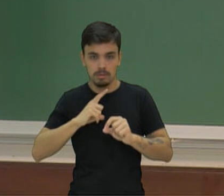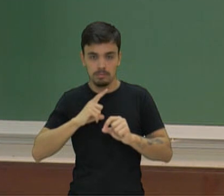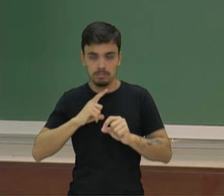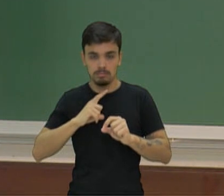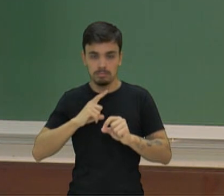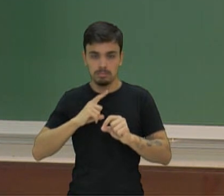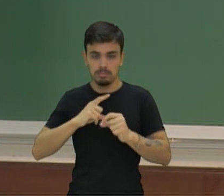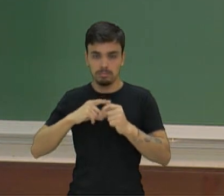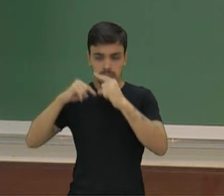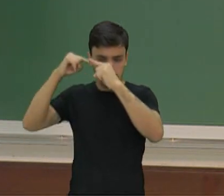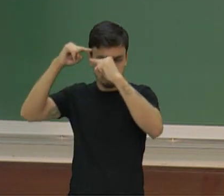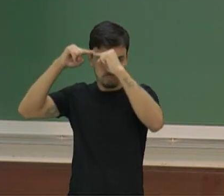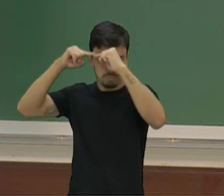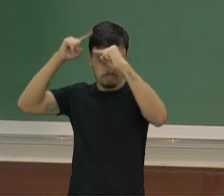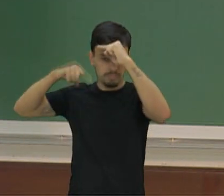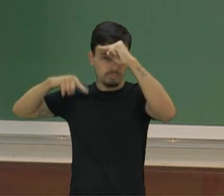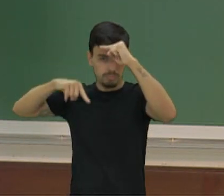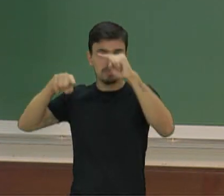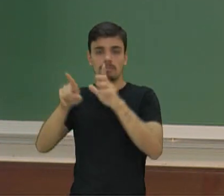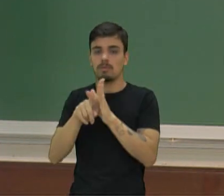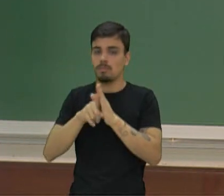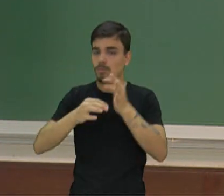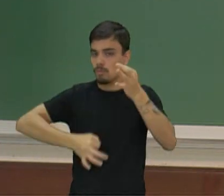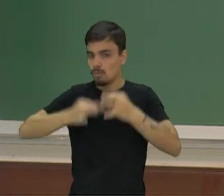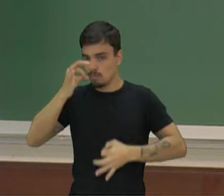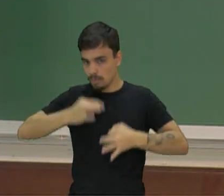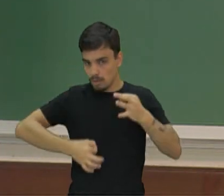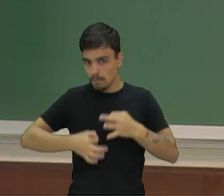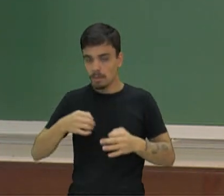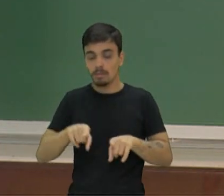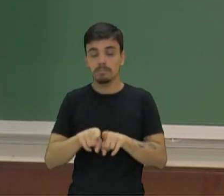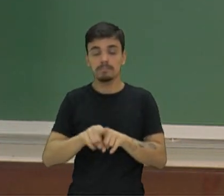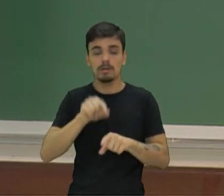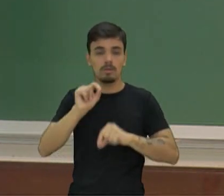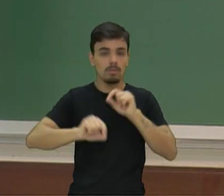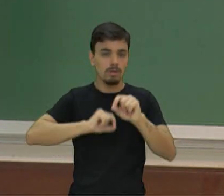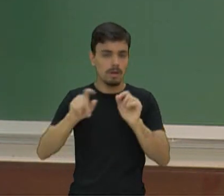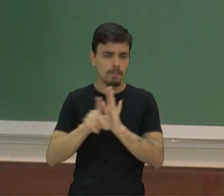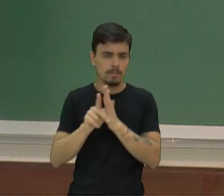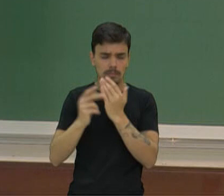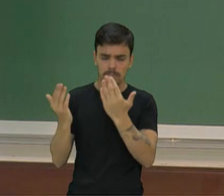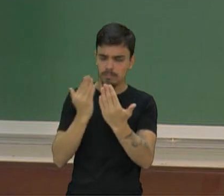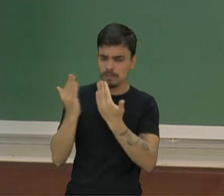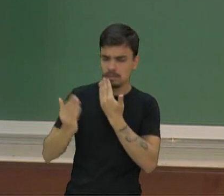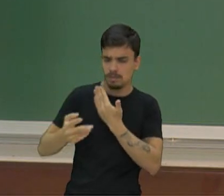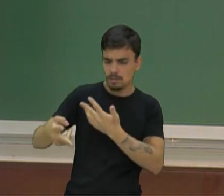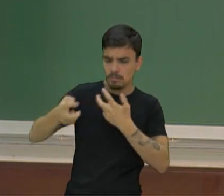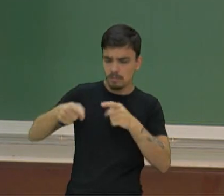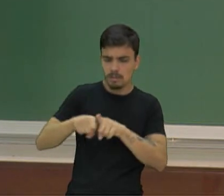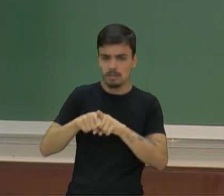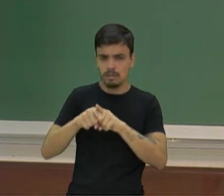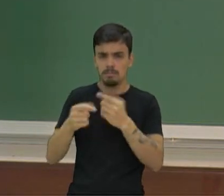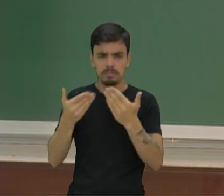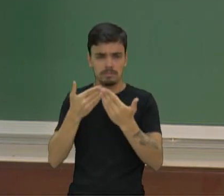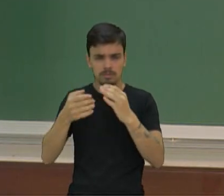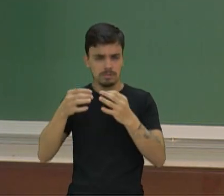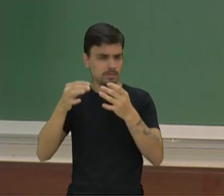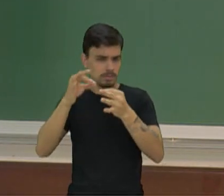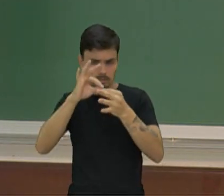comportamento. Então, existem, assim, dentro da área da psicanálise, né, da psiquiatria, da